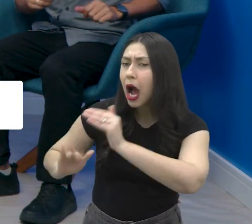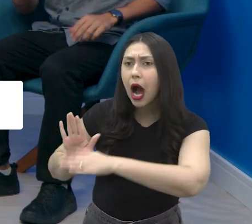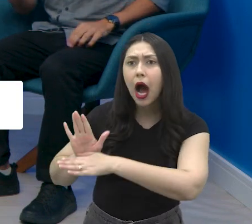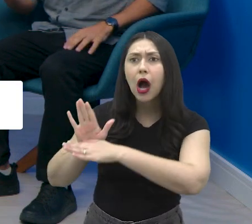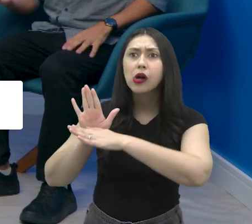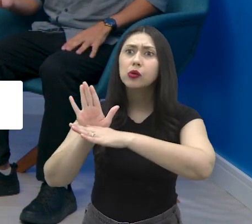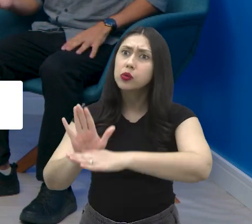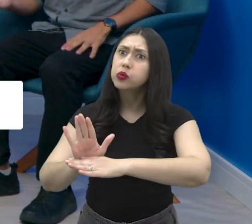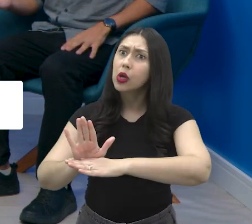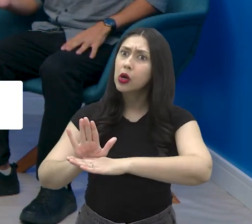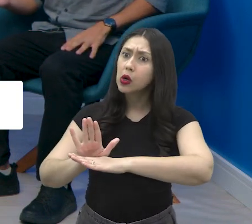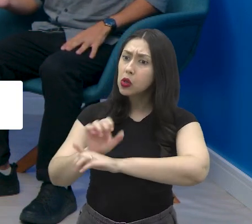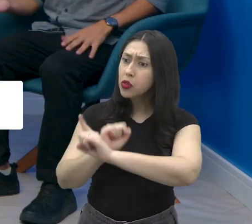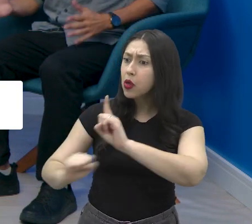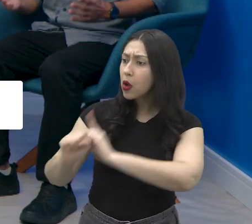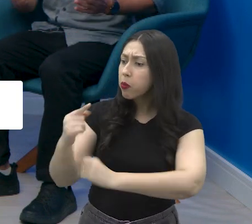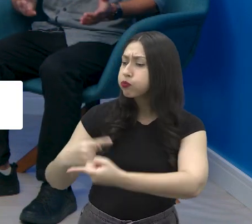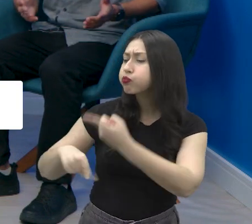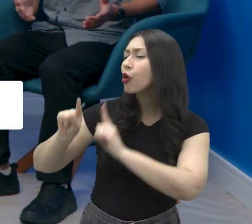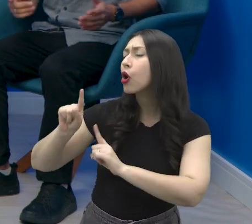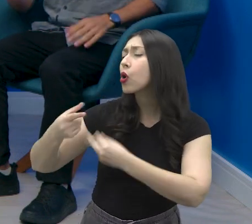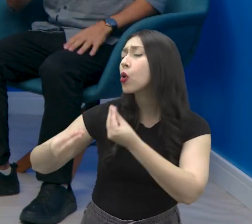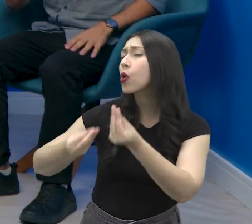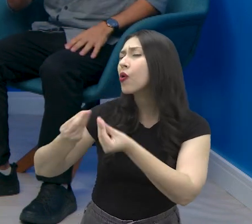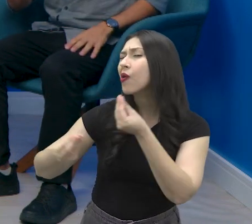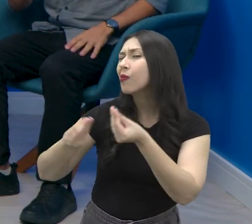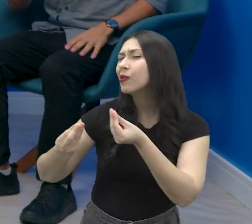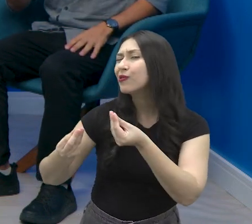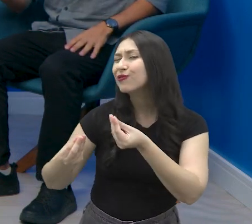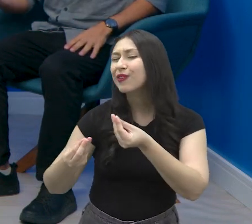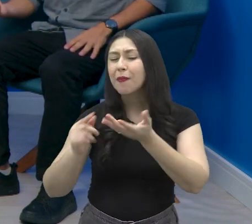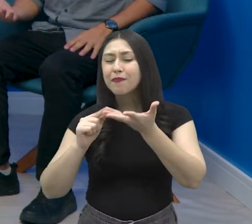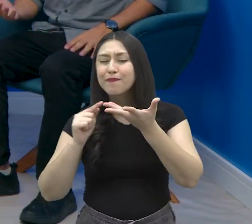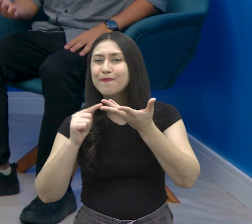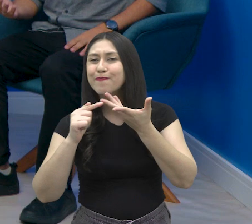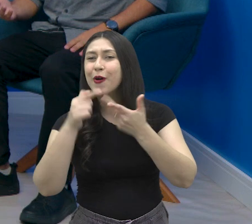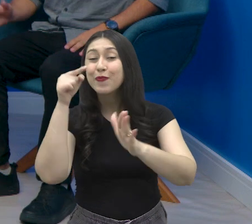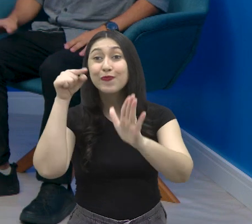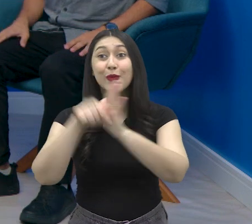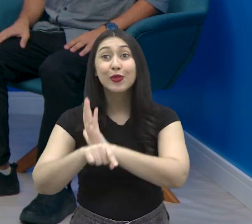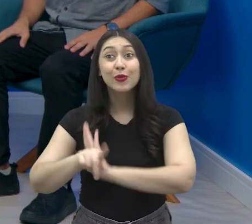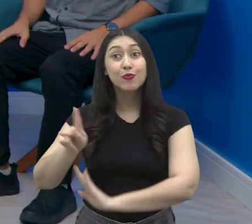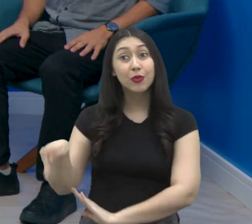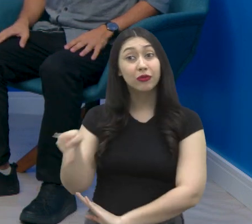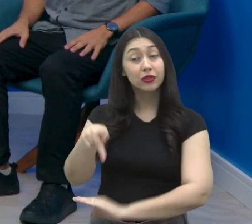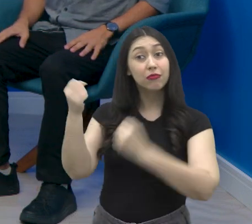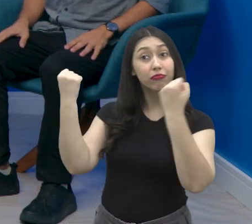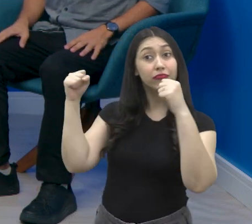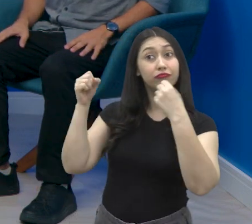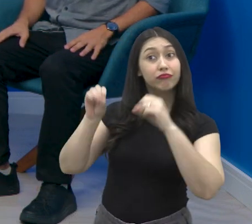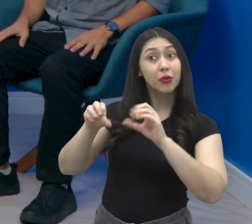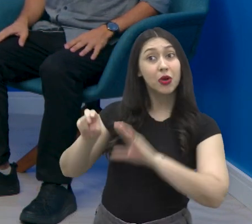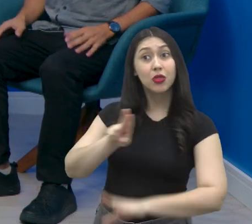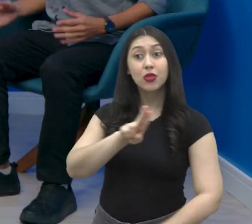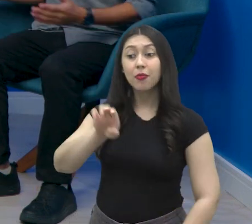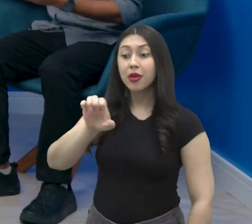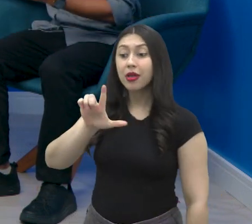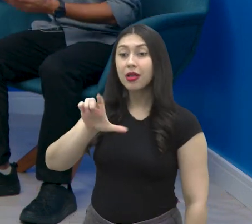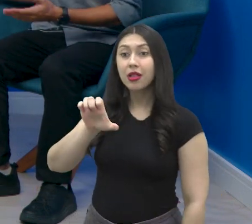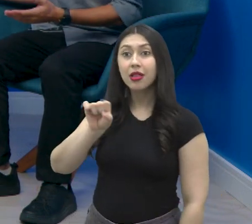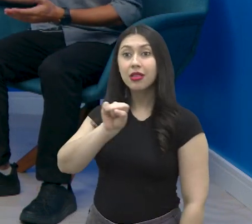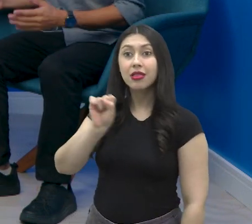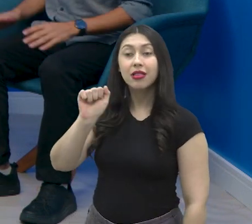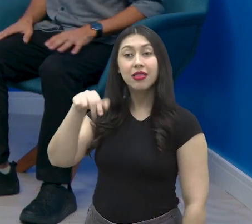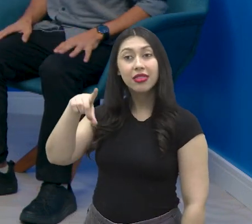esportiva contribui para o desenvolvimento social? Essa e outras perguntas, o professor de Educação Física, Alessandro